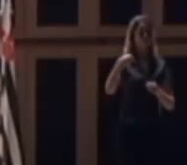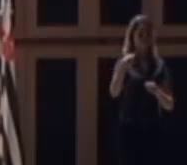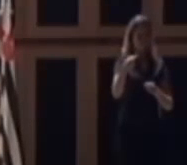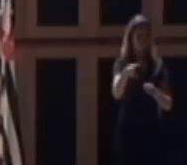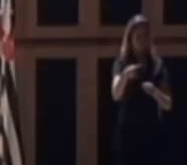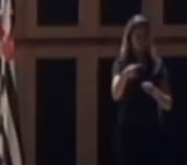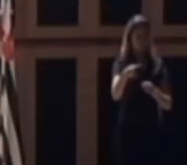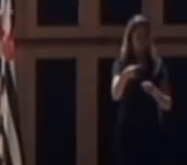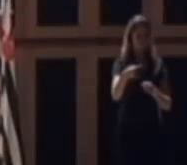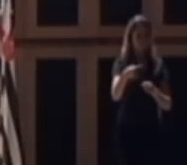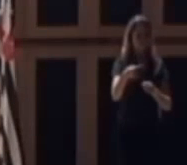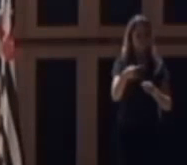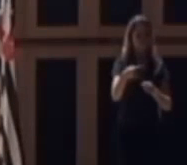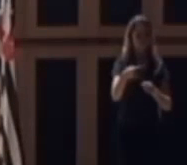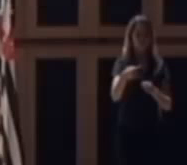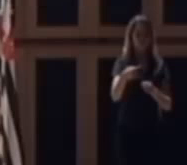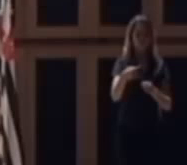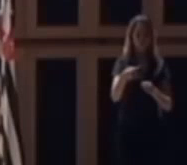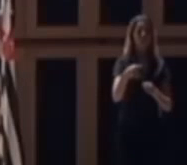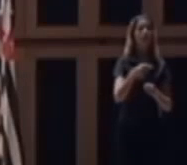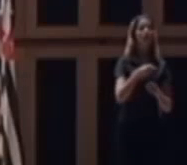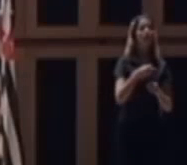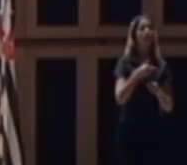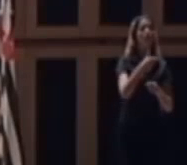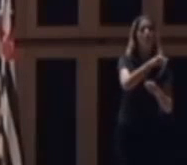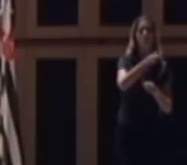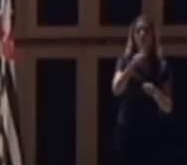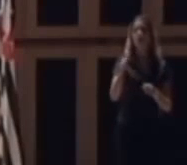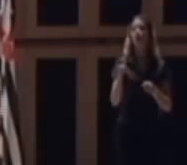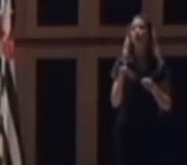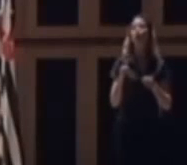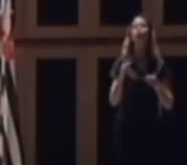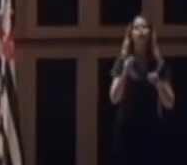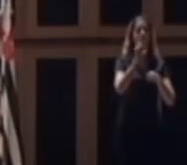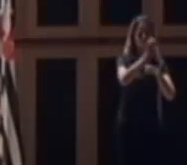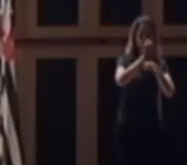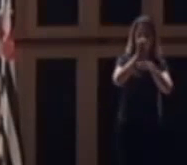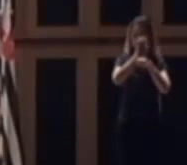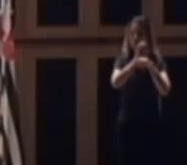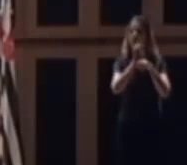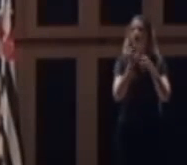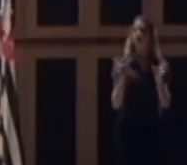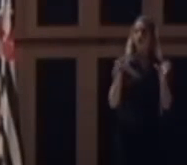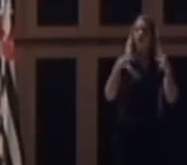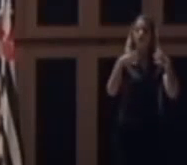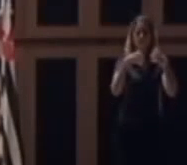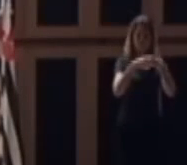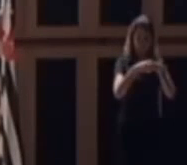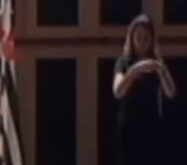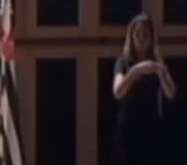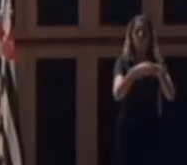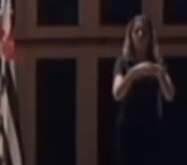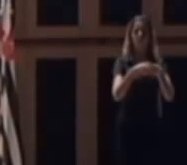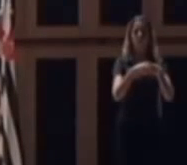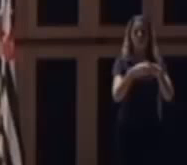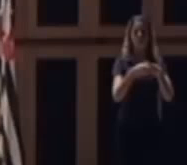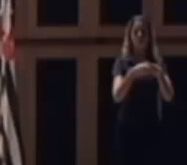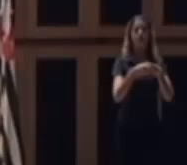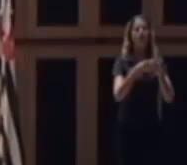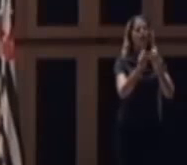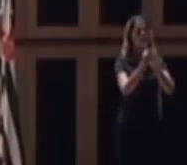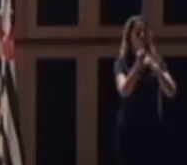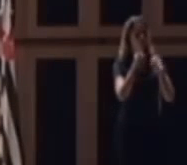com o público, com outros representantes de estados da federação, organizações